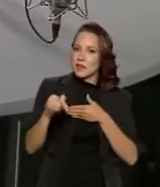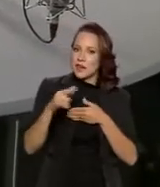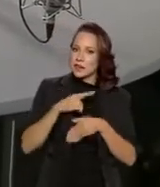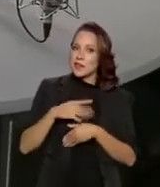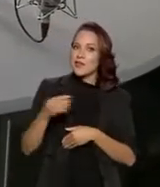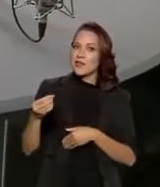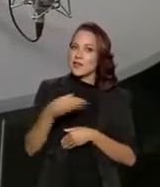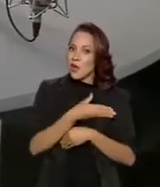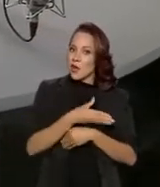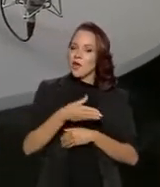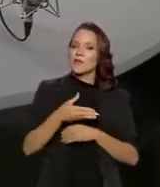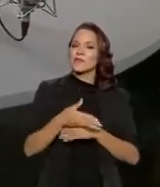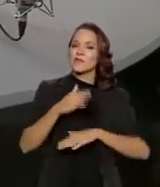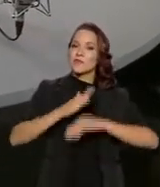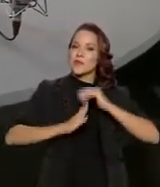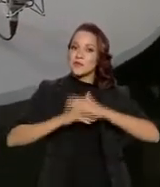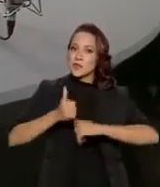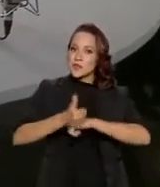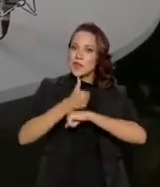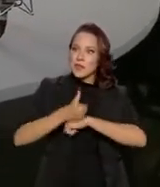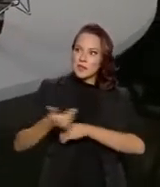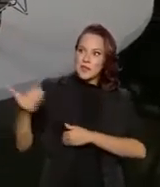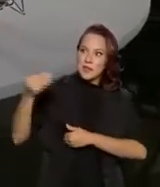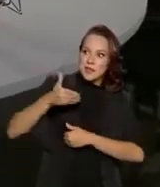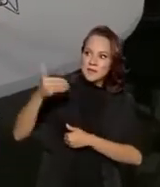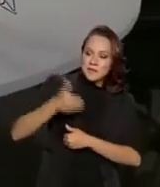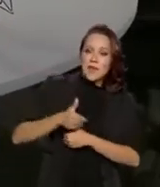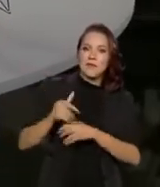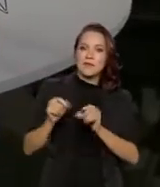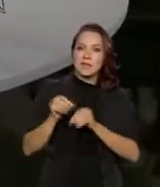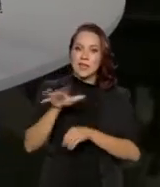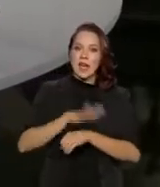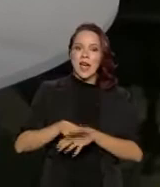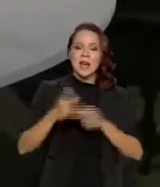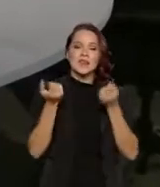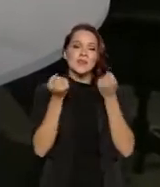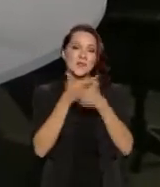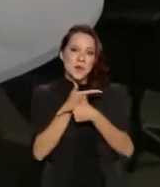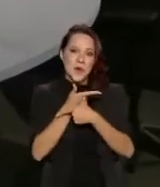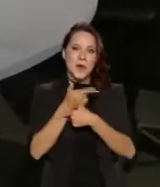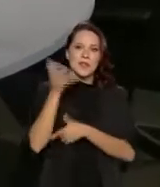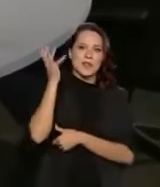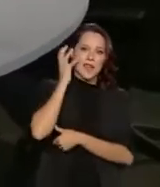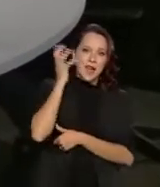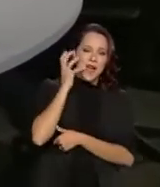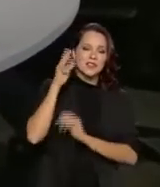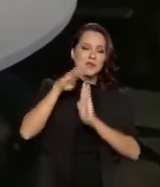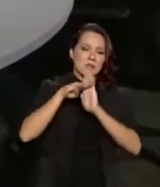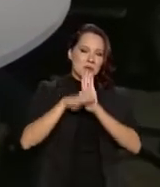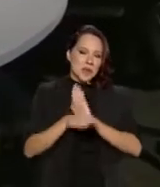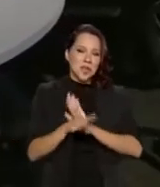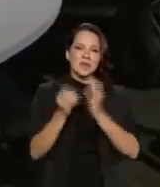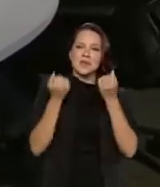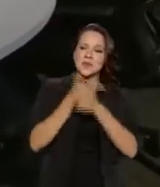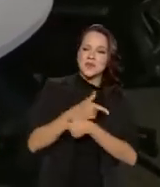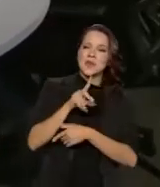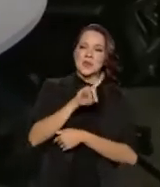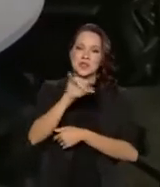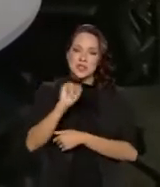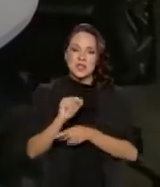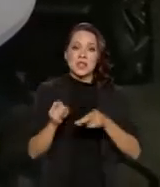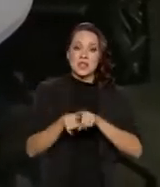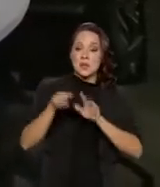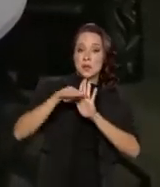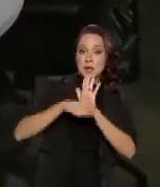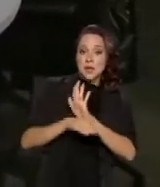chegada de novos profissionais que vem fazer a parte de humor da rádio com programático de humor diários e